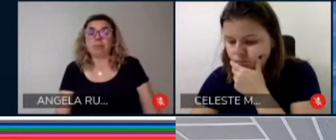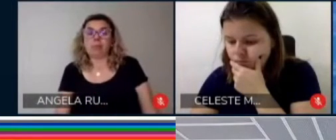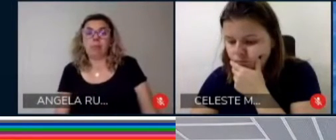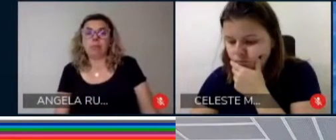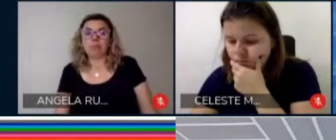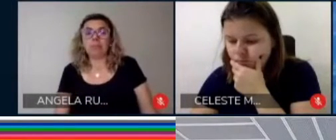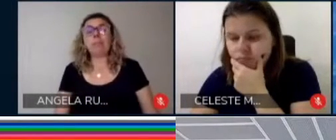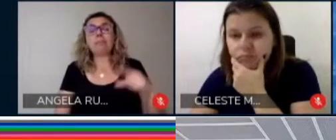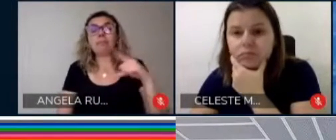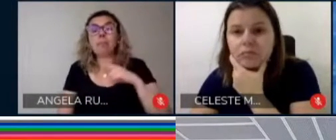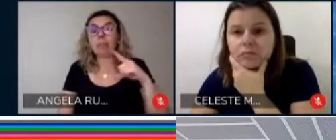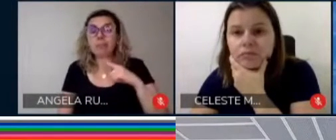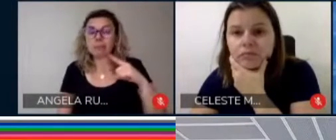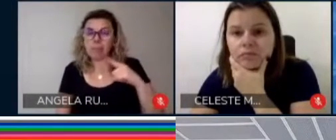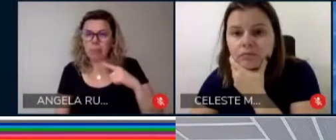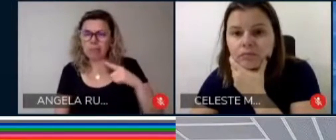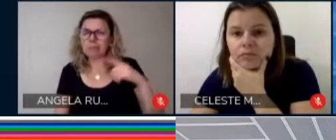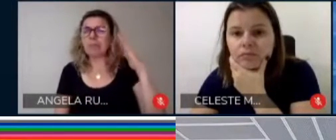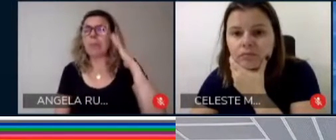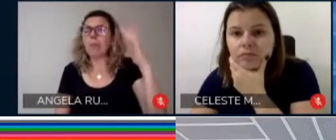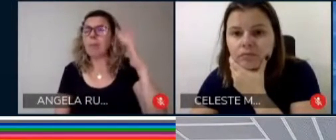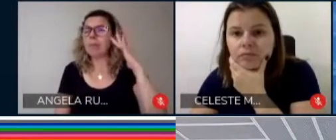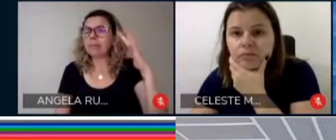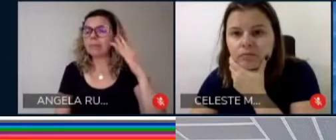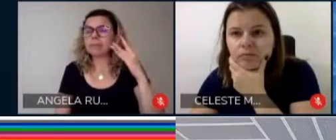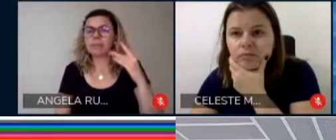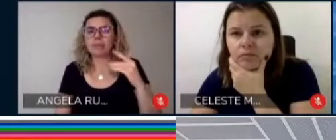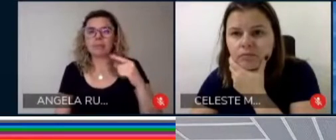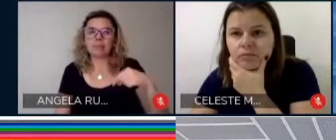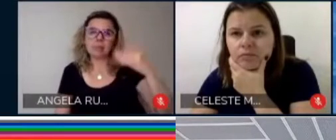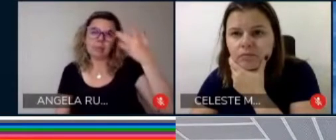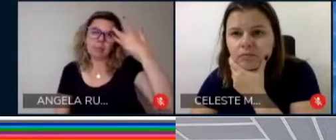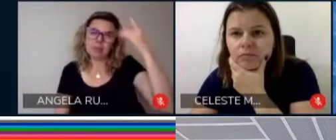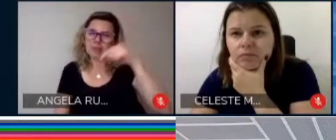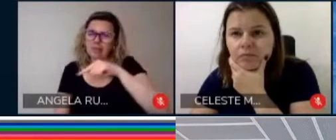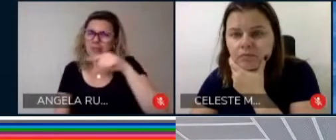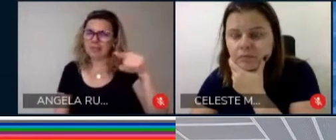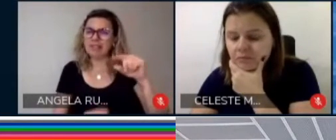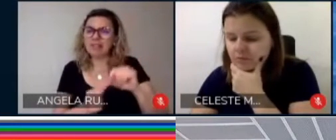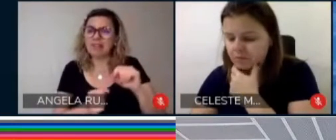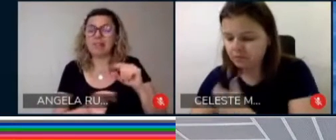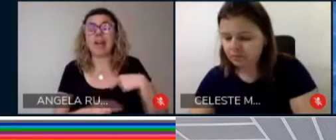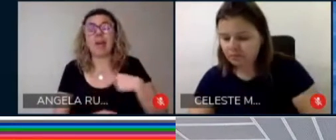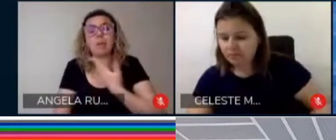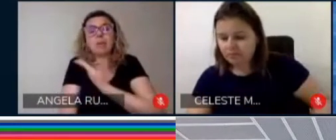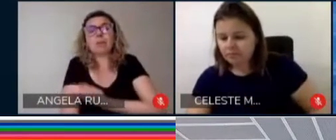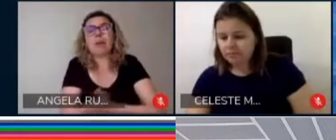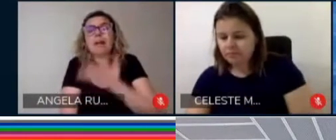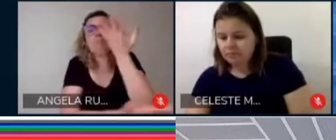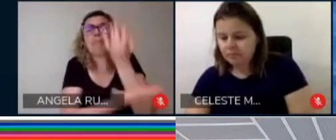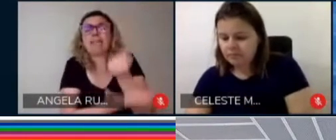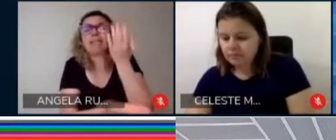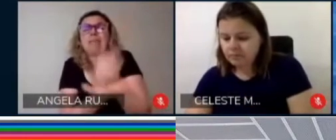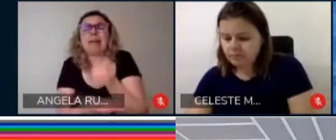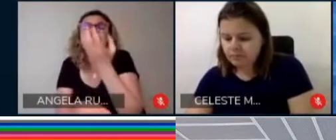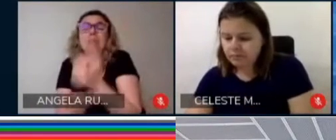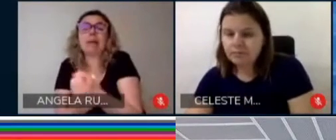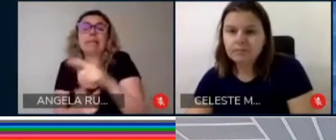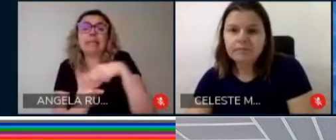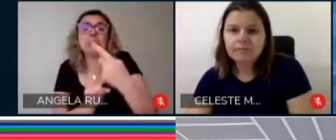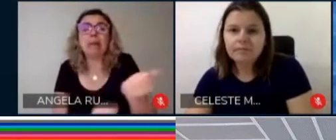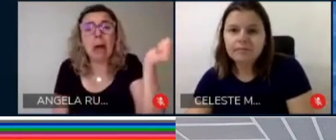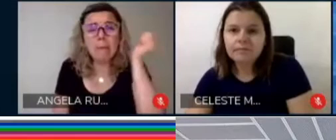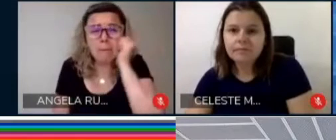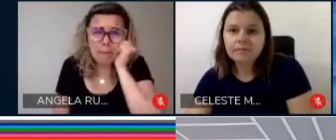gente tem, né, a gente fica pensando, não sei se vocês fazem isso, mas eu baixo muita coisa e depois eu me arrependo, porque daí